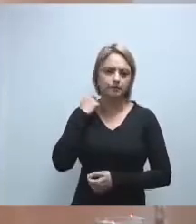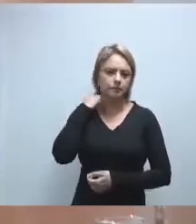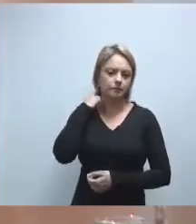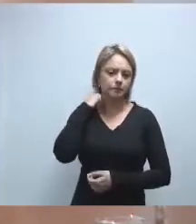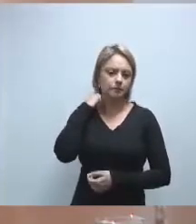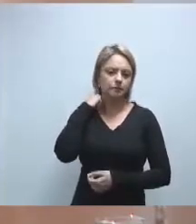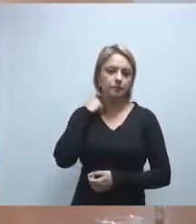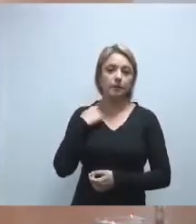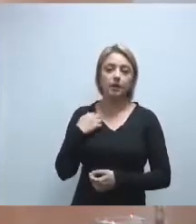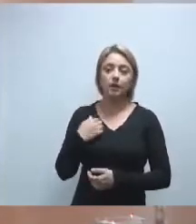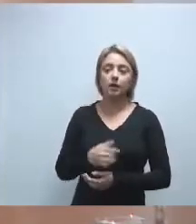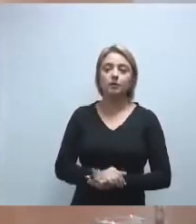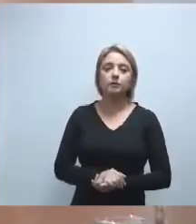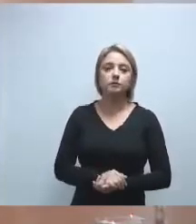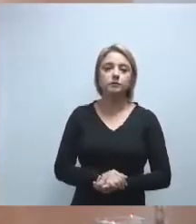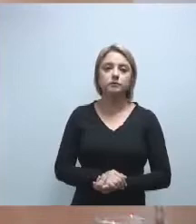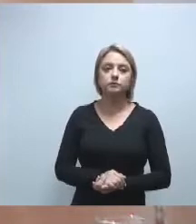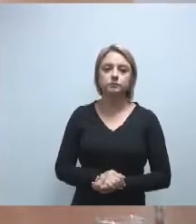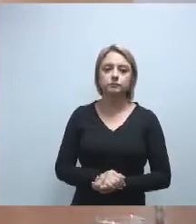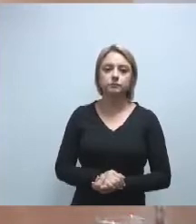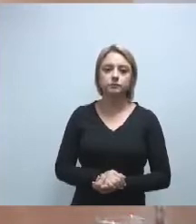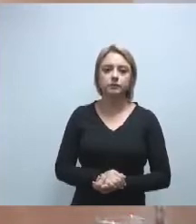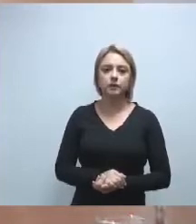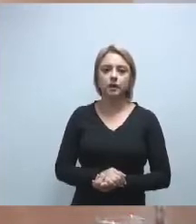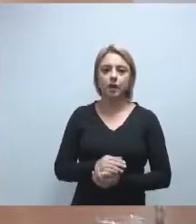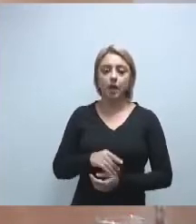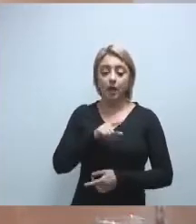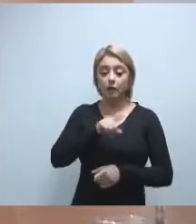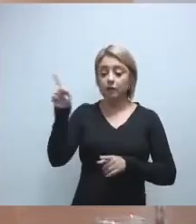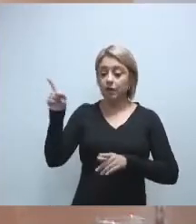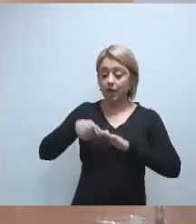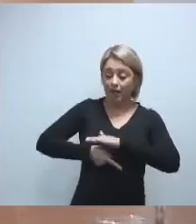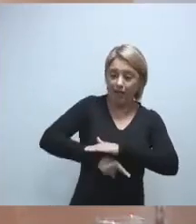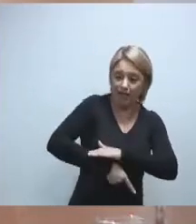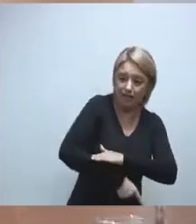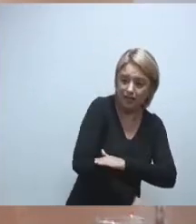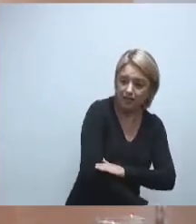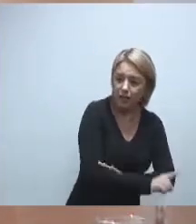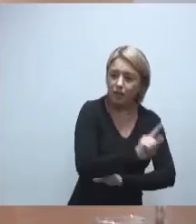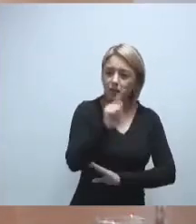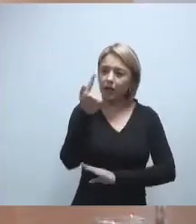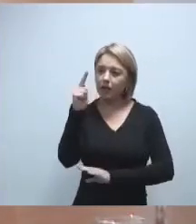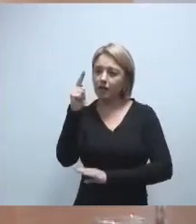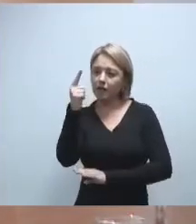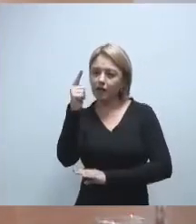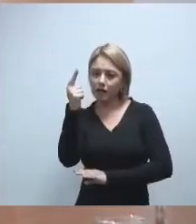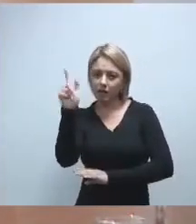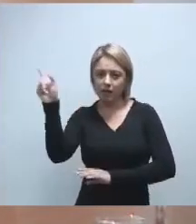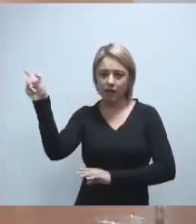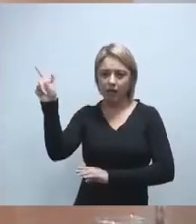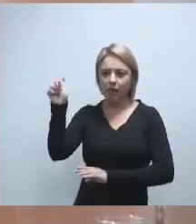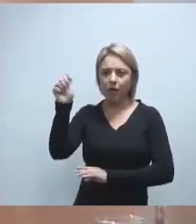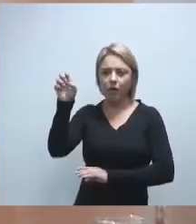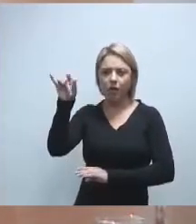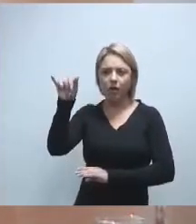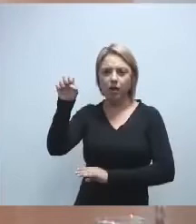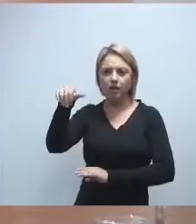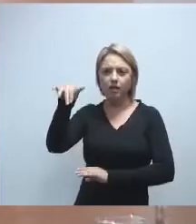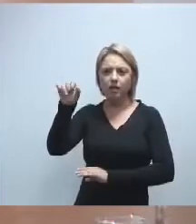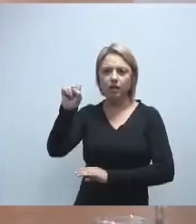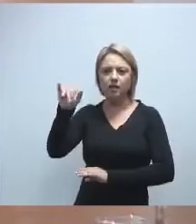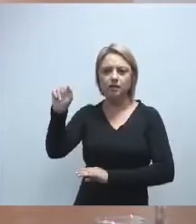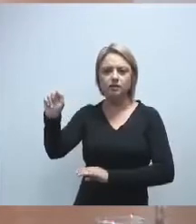vim com da comarca do interior de goiás goianésia eu vim com